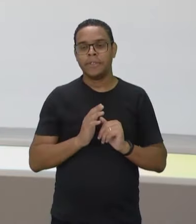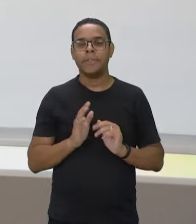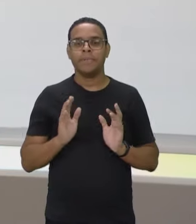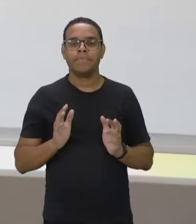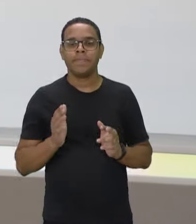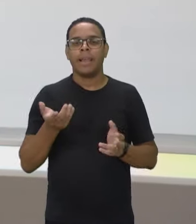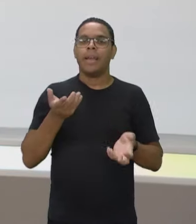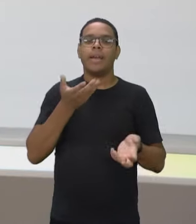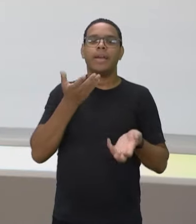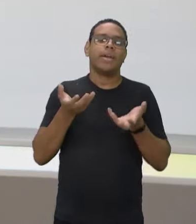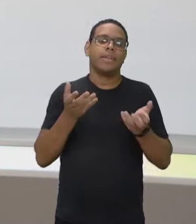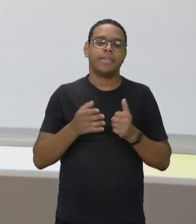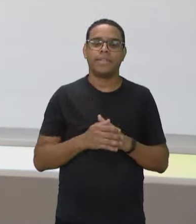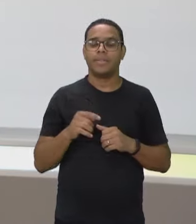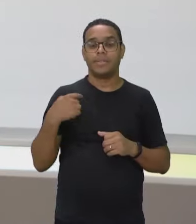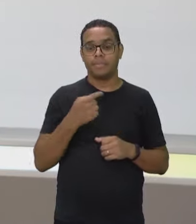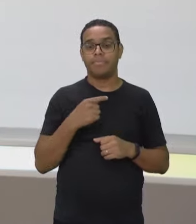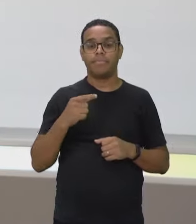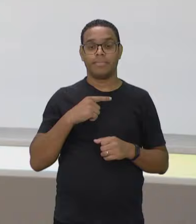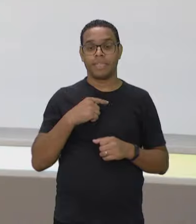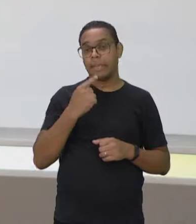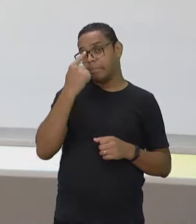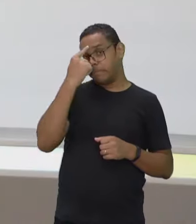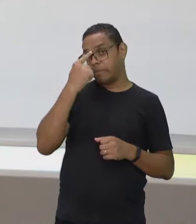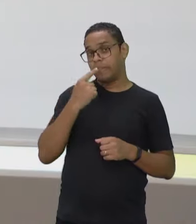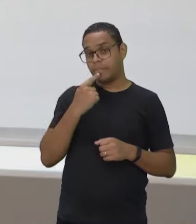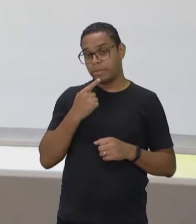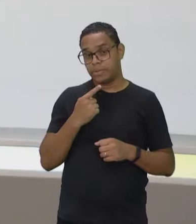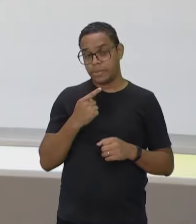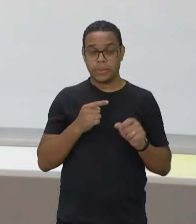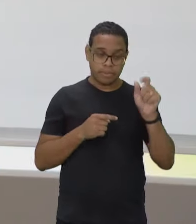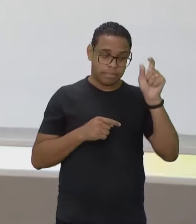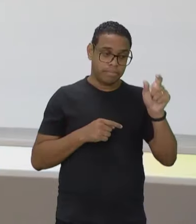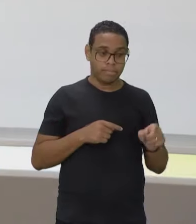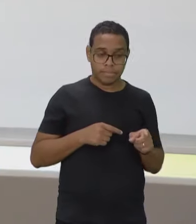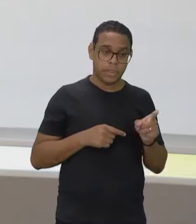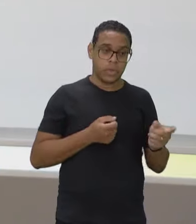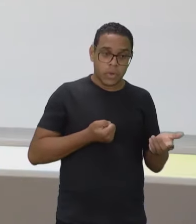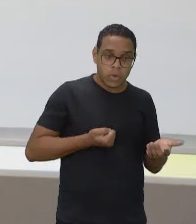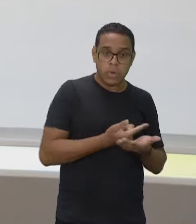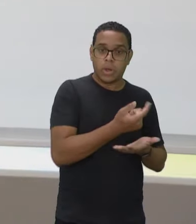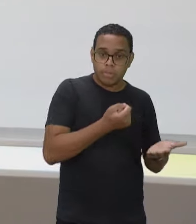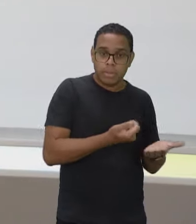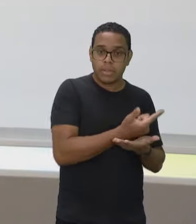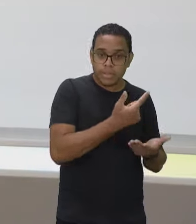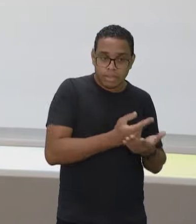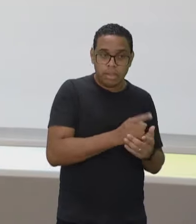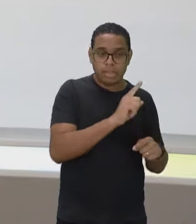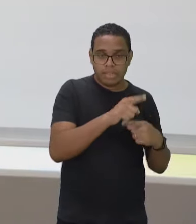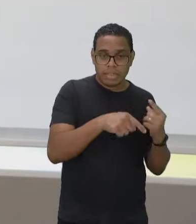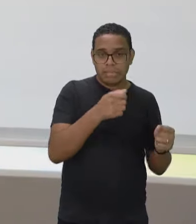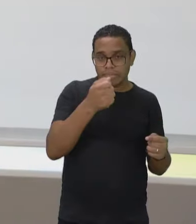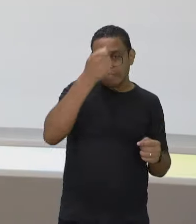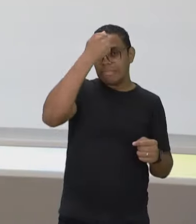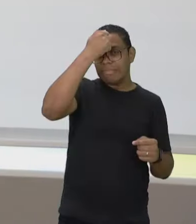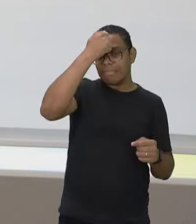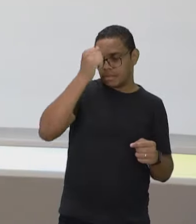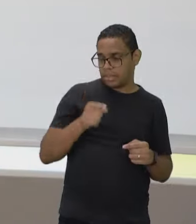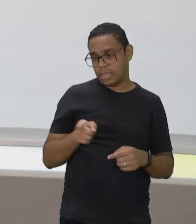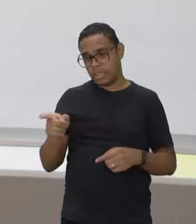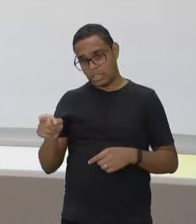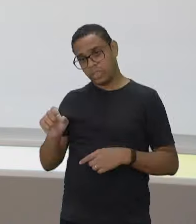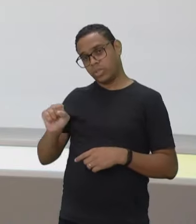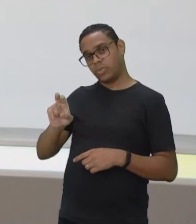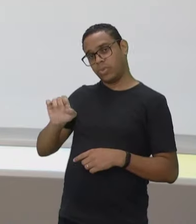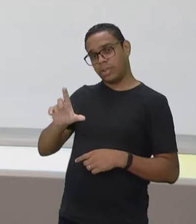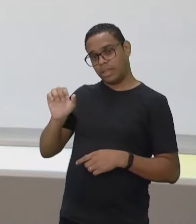que a Suelen queria? Então a gente tem dois perfis aí, o perfil que compra bastante, mas depois sente remorso, e o perfil da